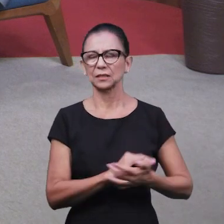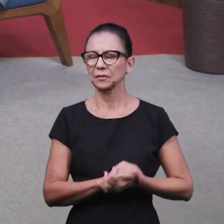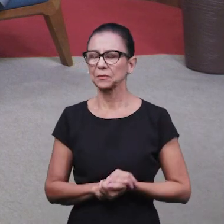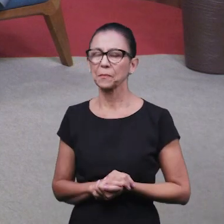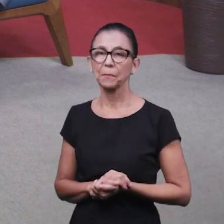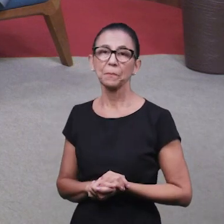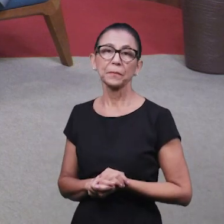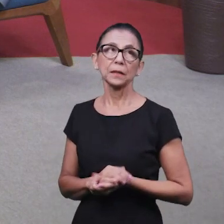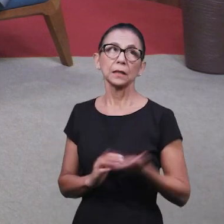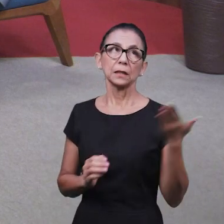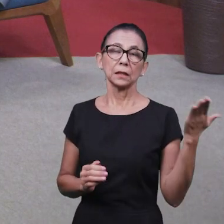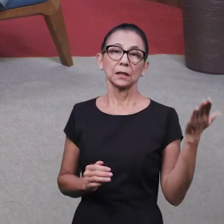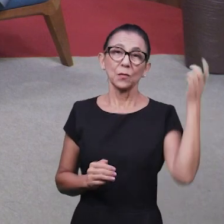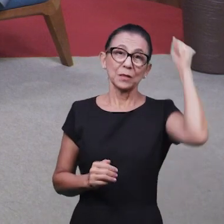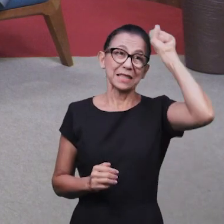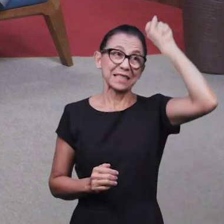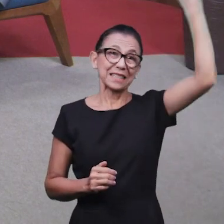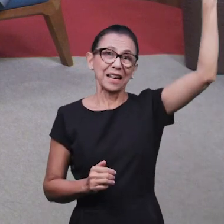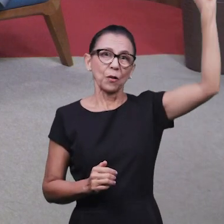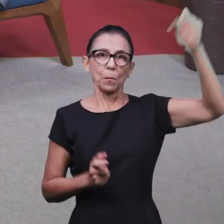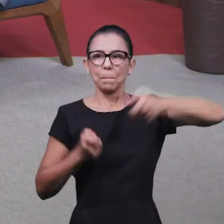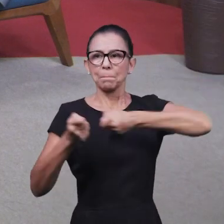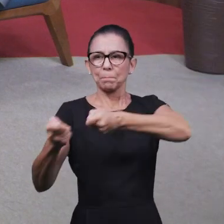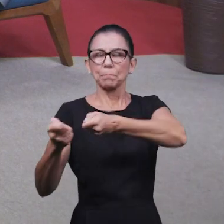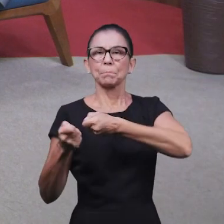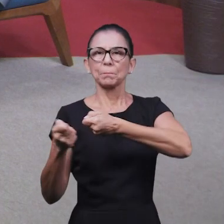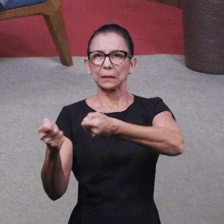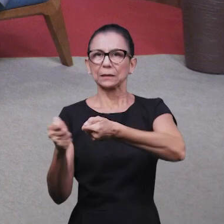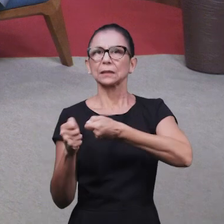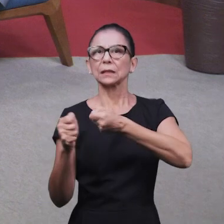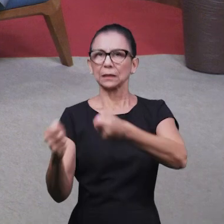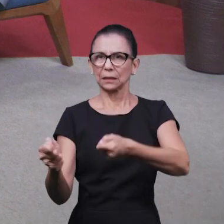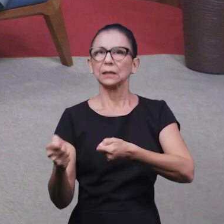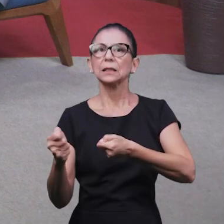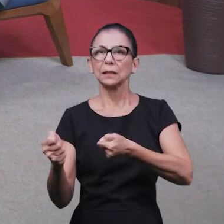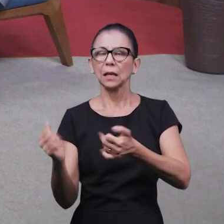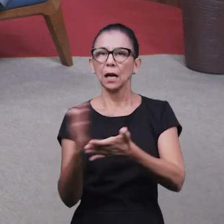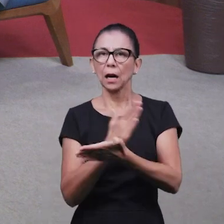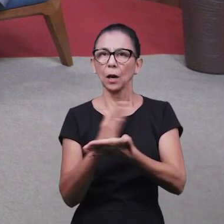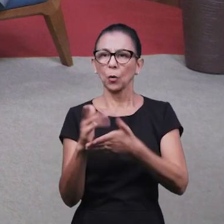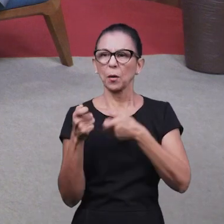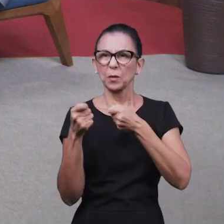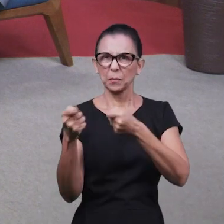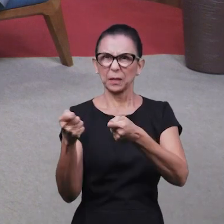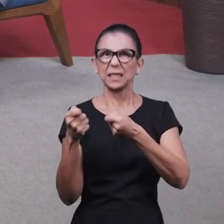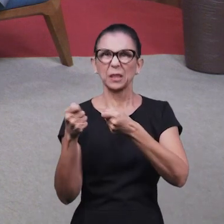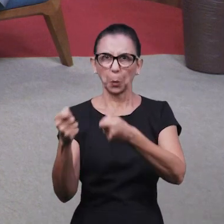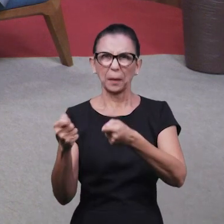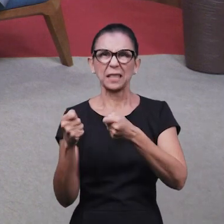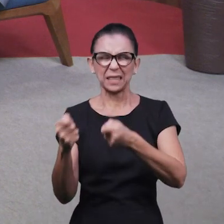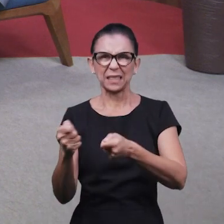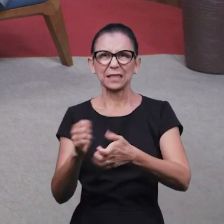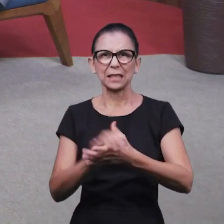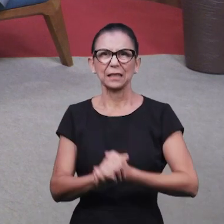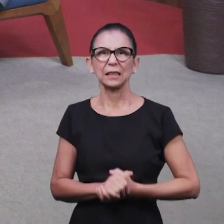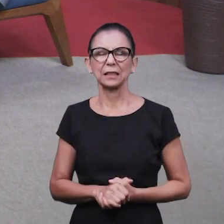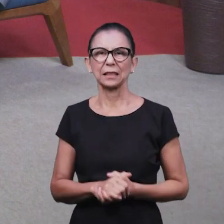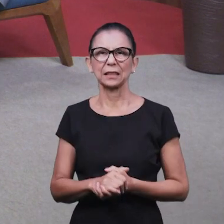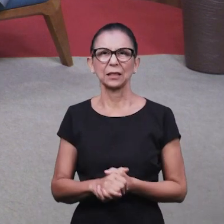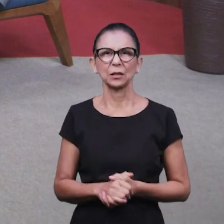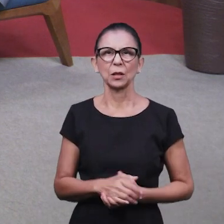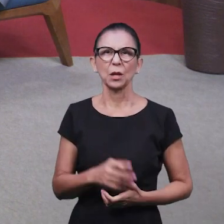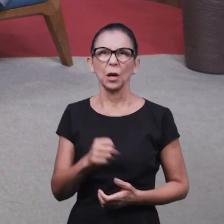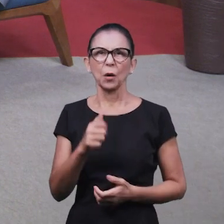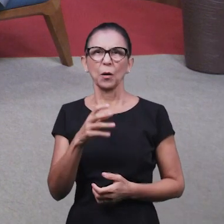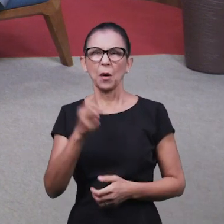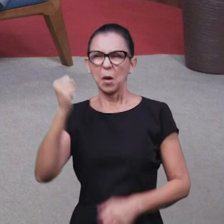isso então fez Saul mover várias perseguições contra Davi, algumas delas até mesmo armado, ou seja, tentando jogar uma lança contra